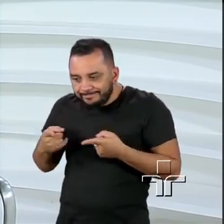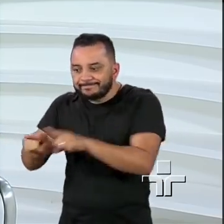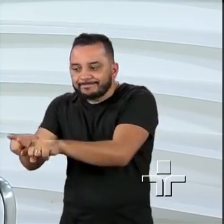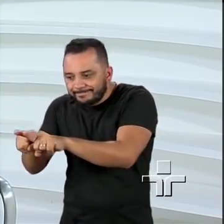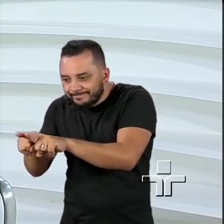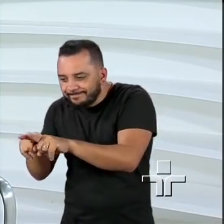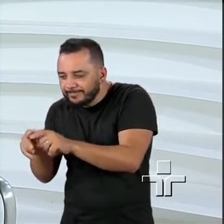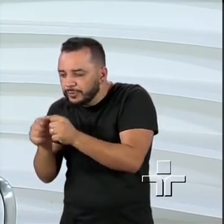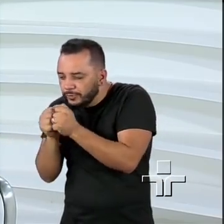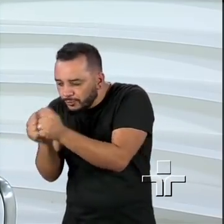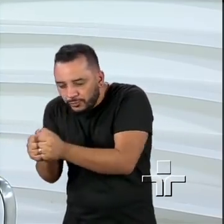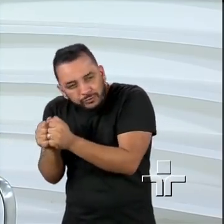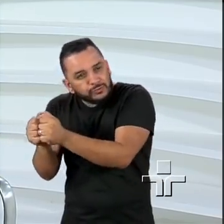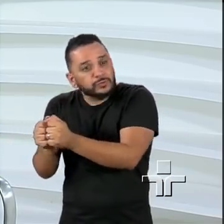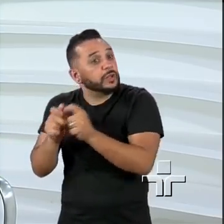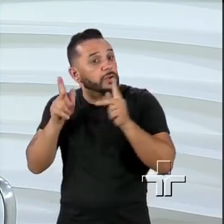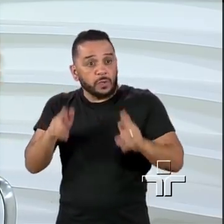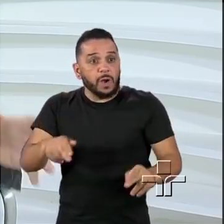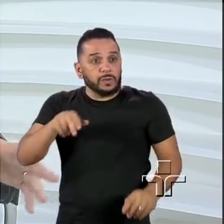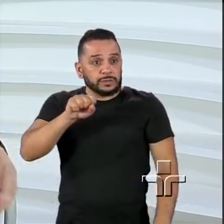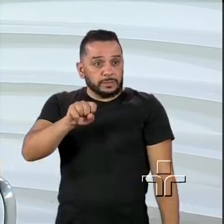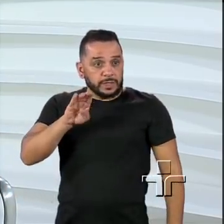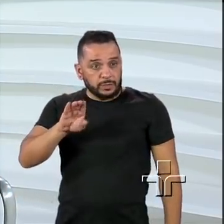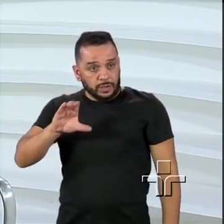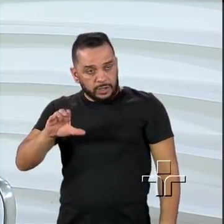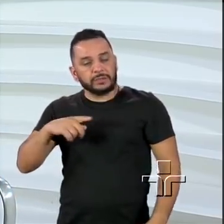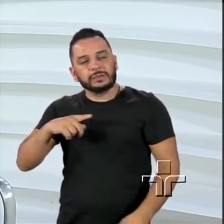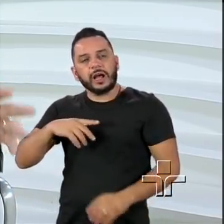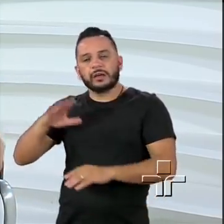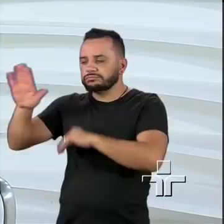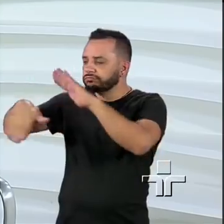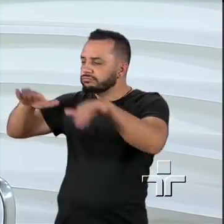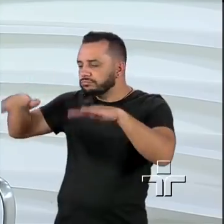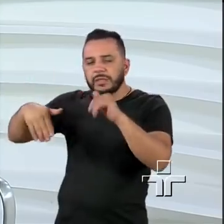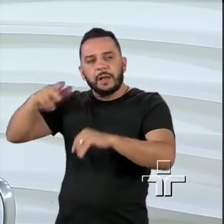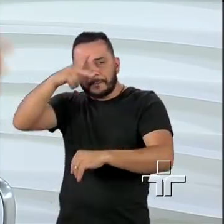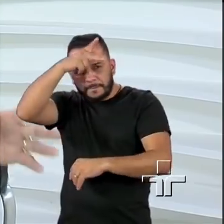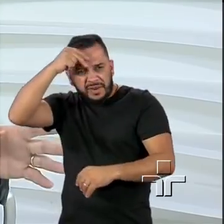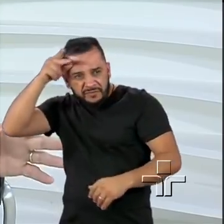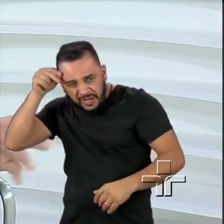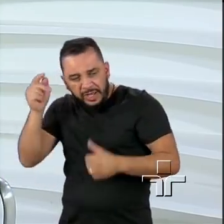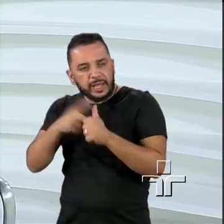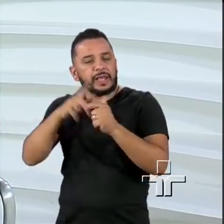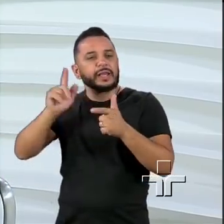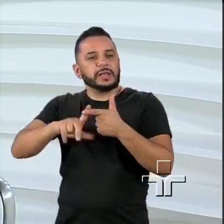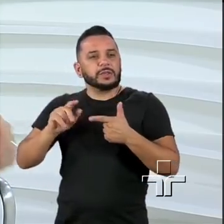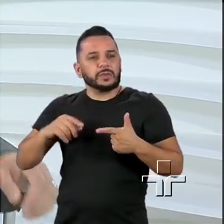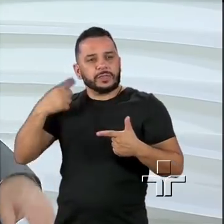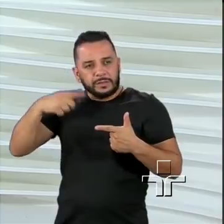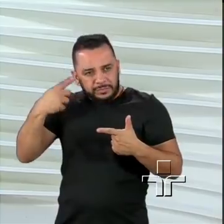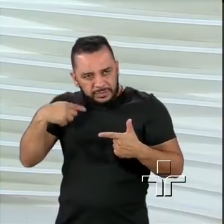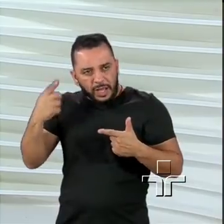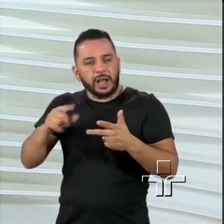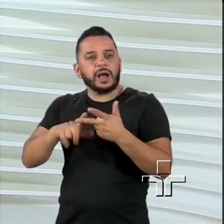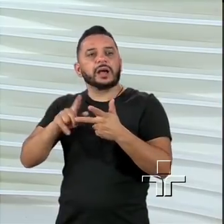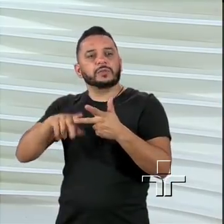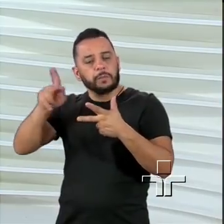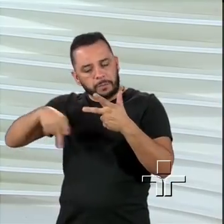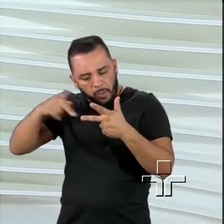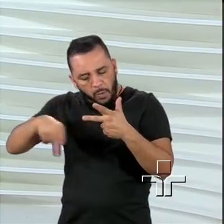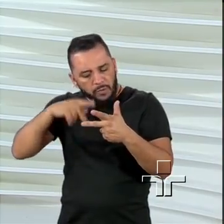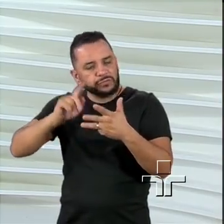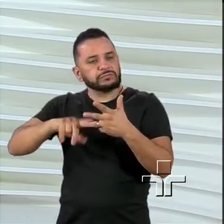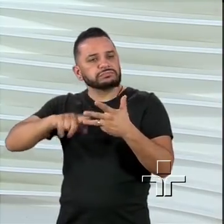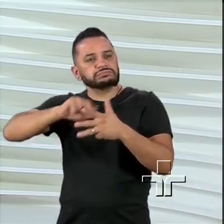Ou seja, com participação dos prefeitos, prefeitas, dos deputados, da comunidade política, mas também da população em